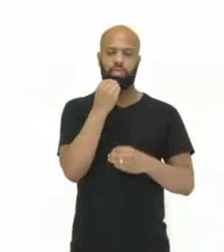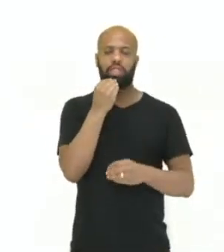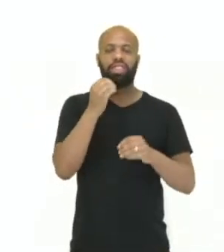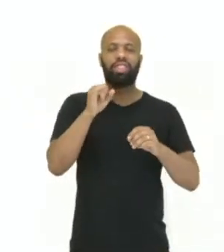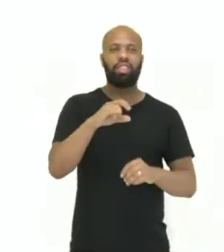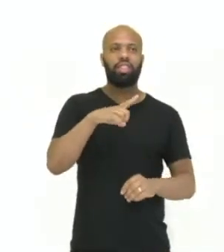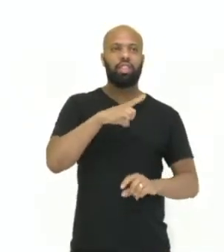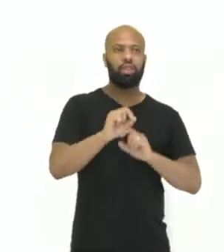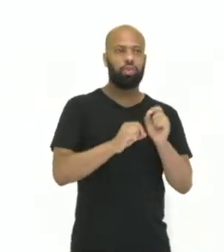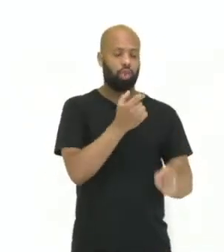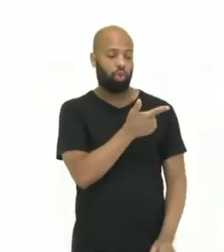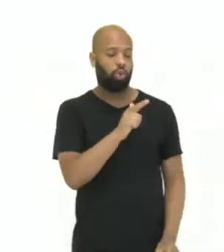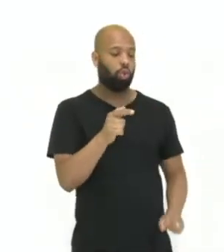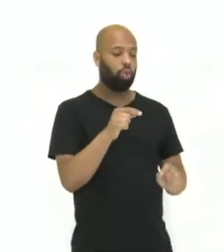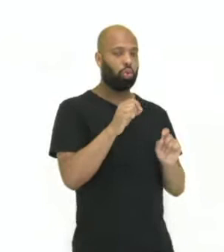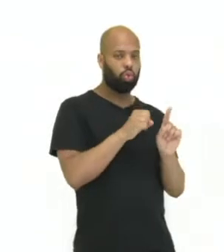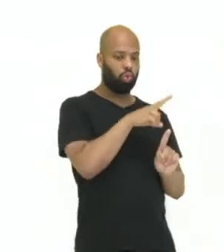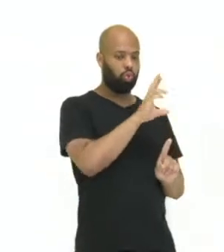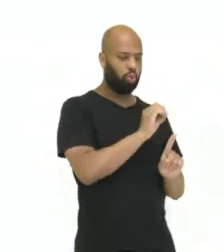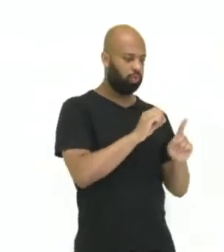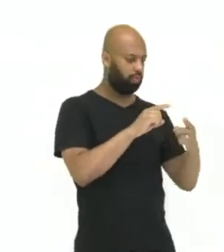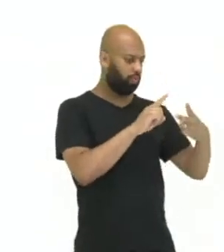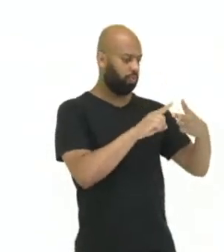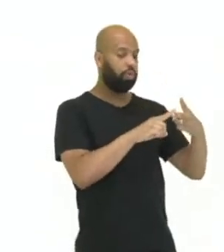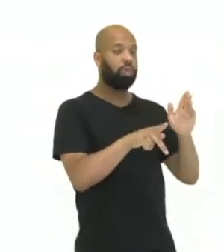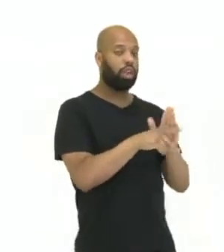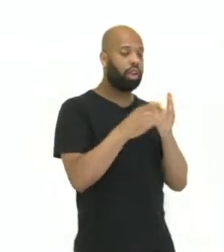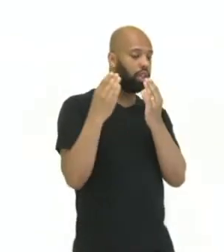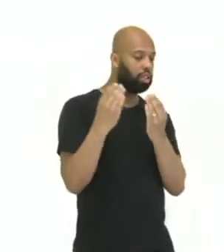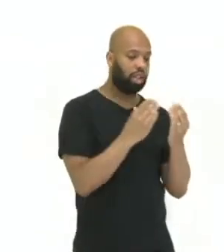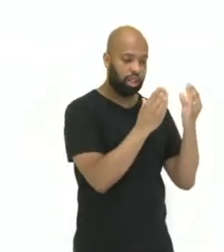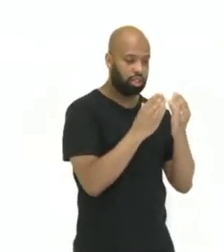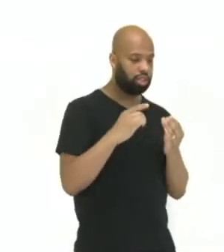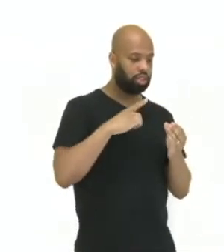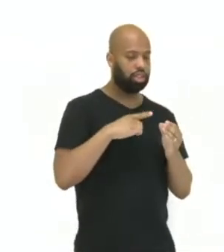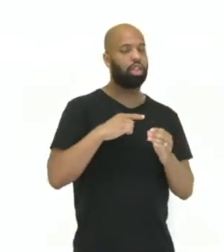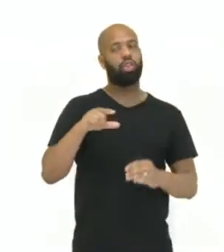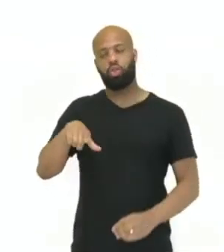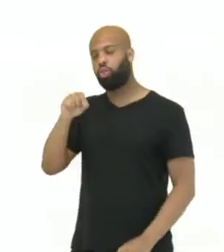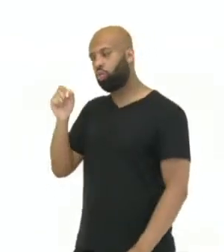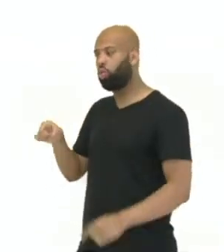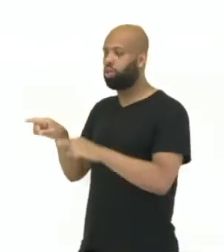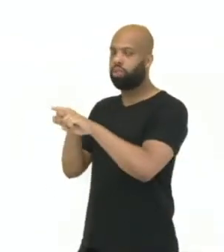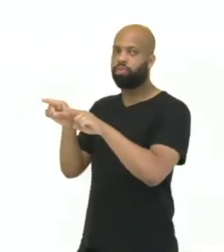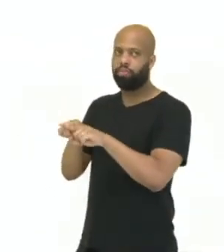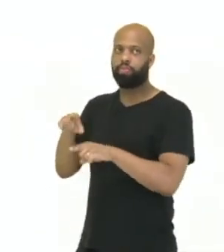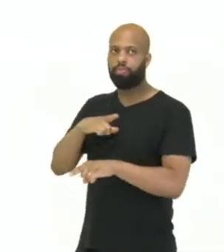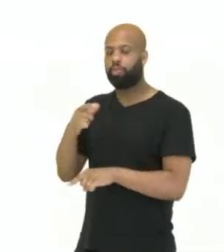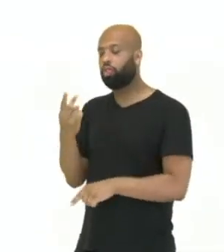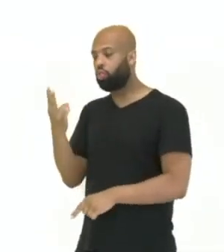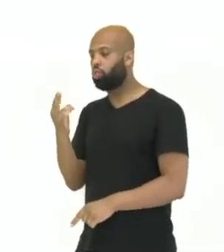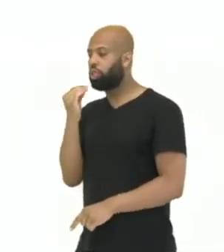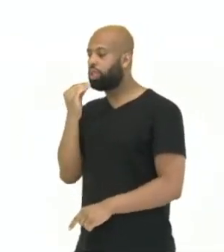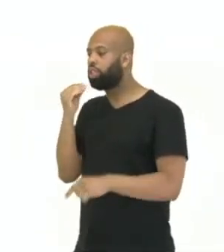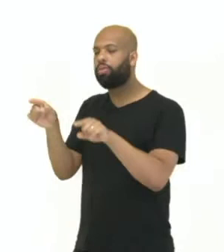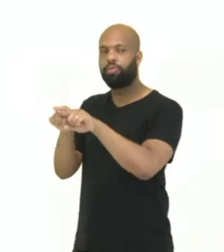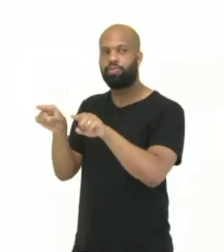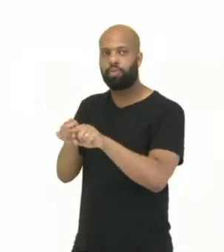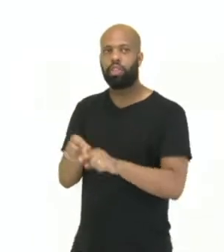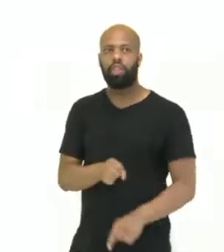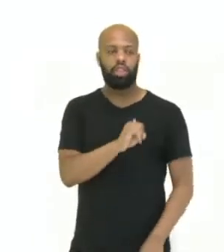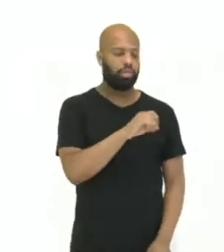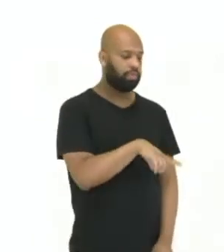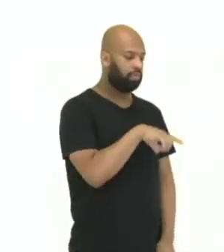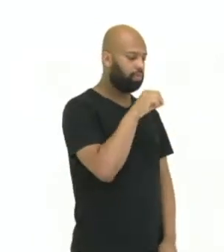tomar suco de melancia, elas podem escolher entre 2 sanduíches. Tenho mais 2 possibilidades. E se